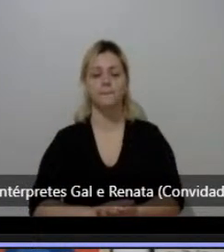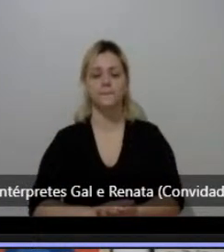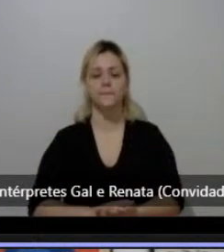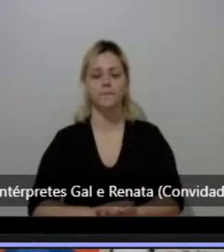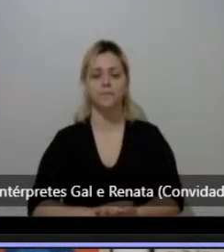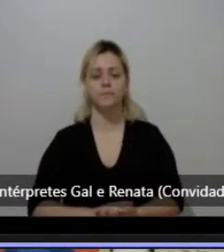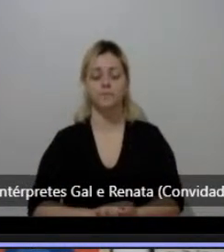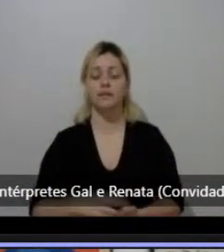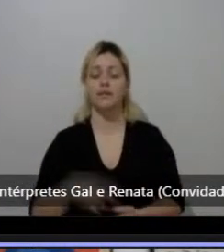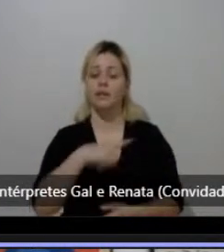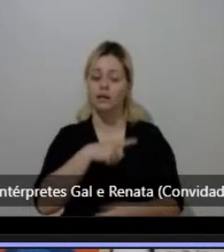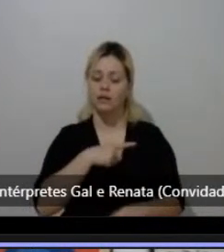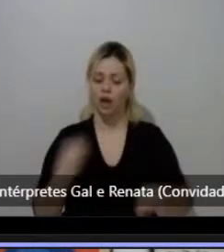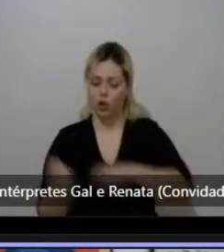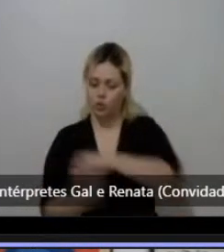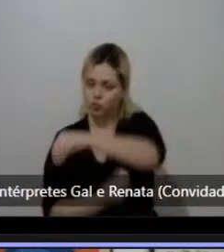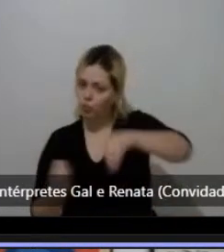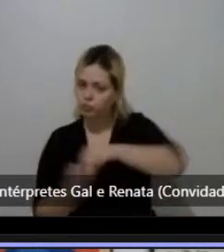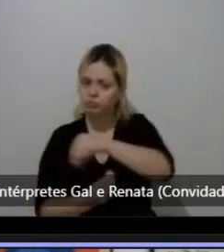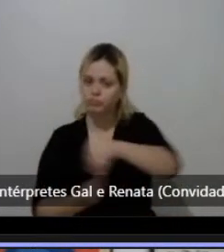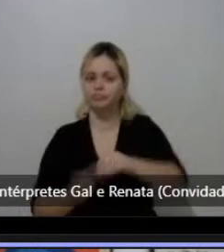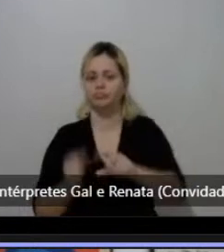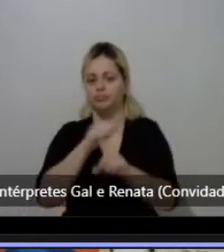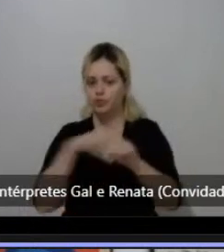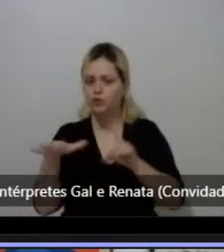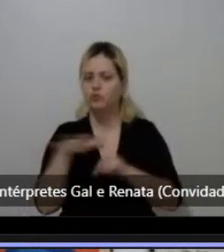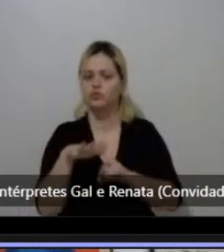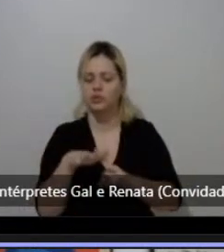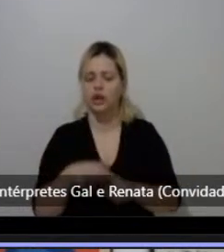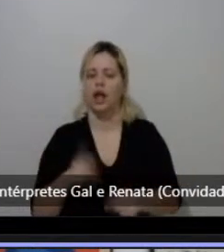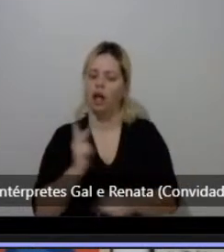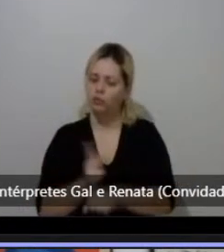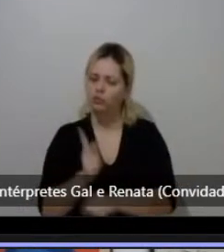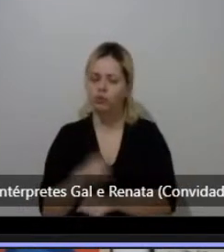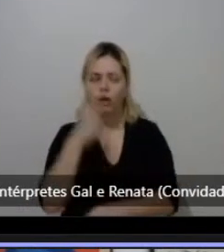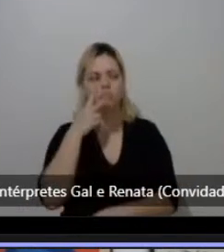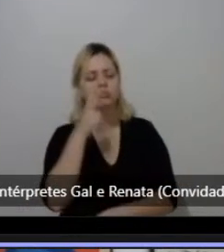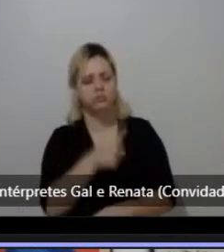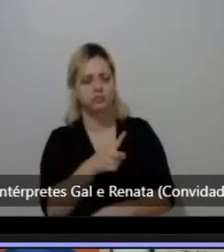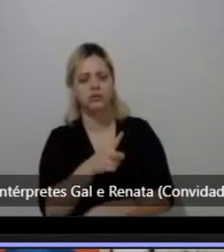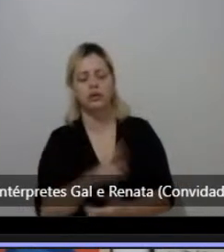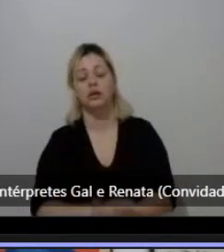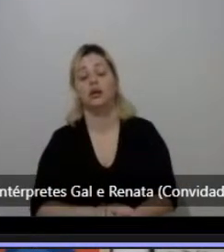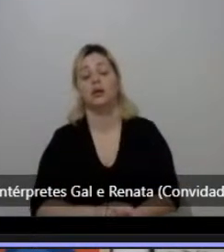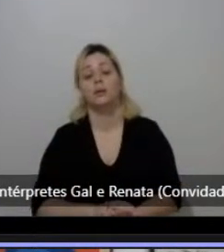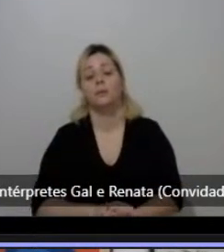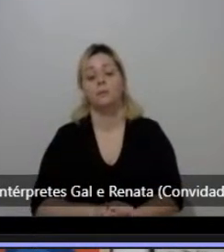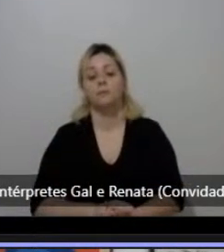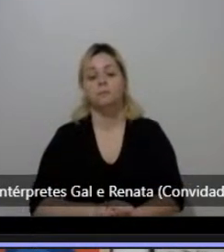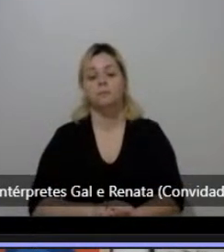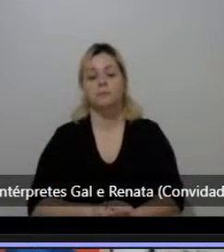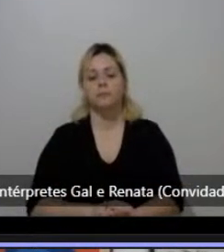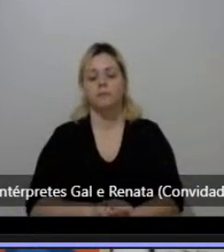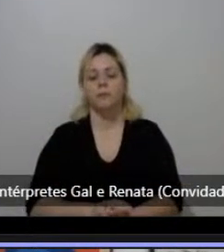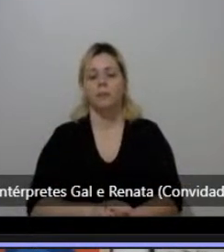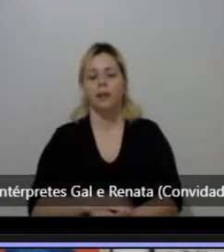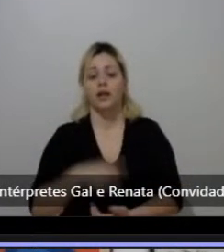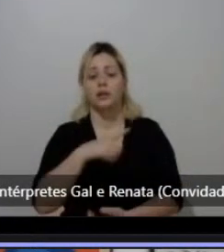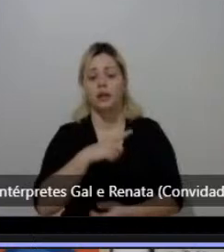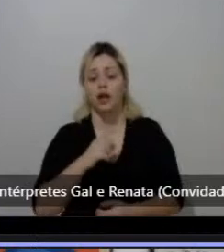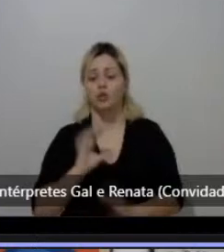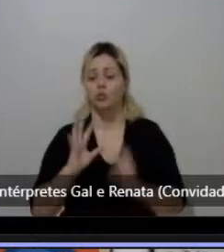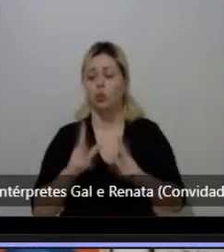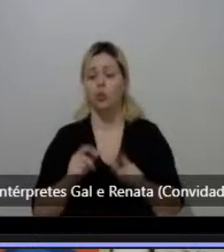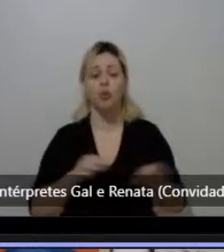movimentos sociais, isso a gente vê a toda hora, a toda esquina, a todo momento, né? Com todos os movimentos sociais que